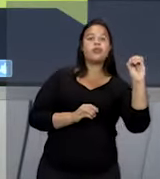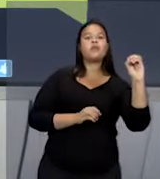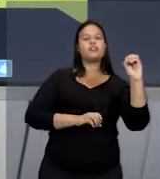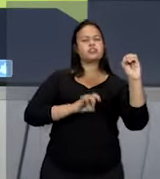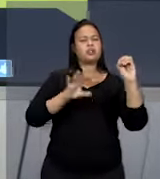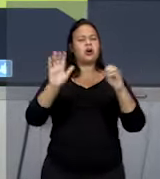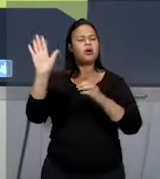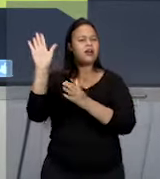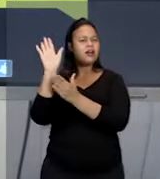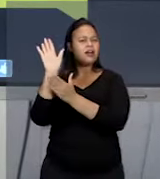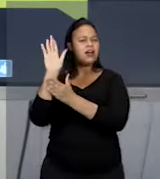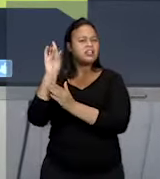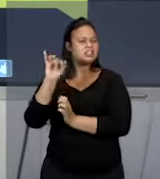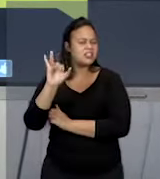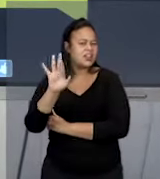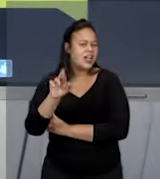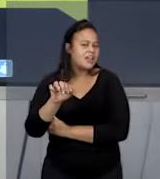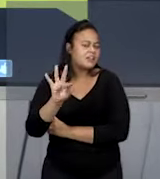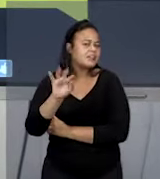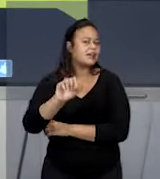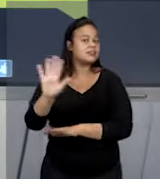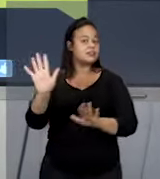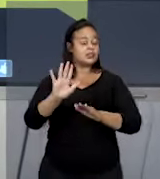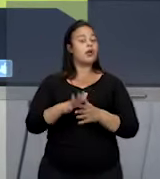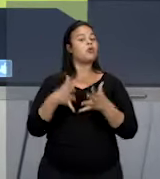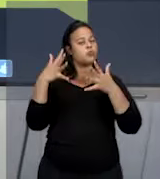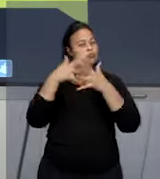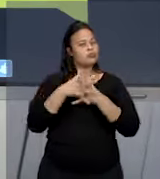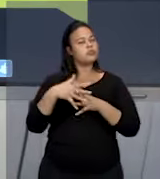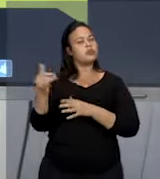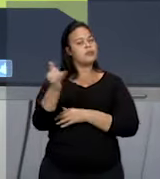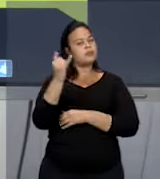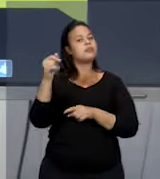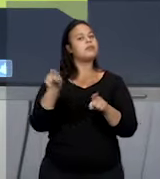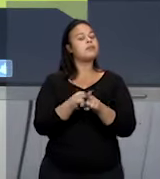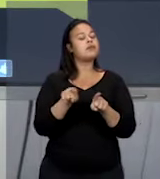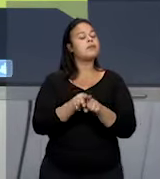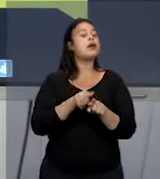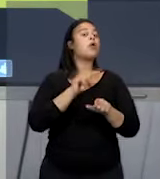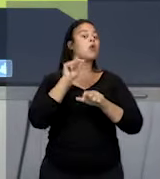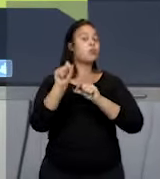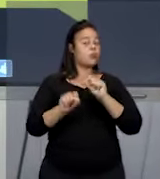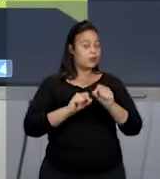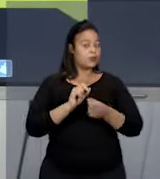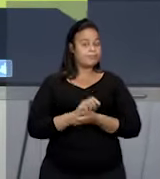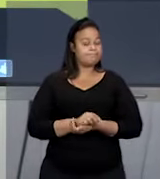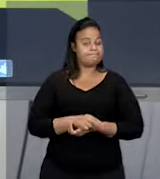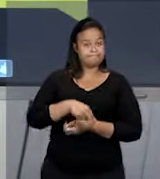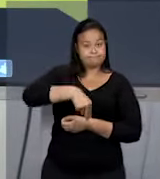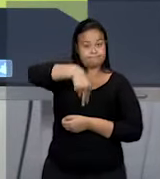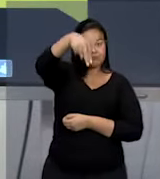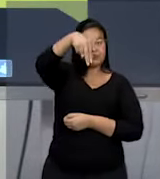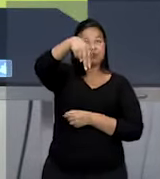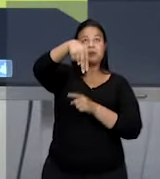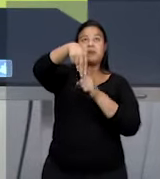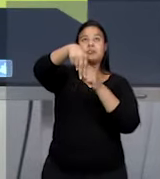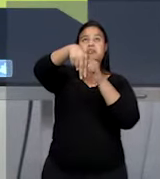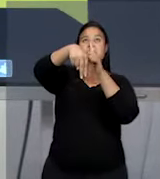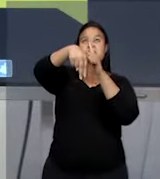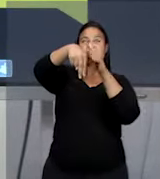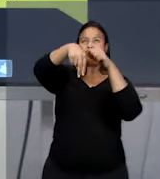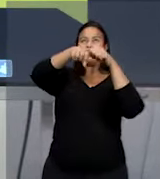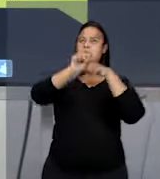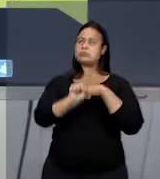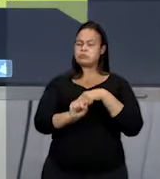para a direita. Outra coisa importante para você não se confundir é que o norte não é para cima e o sul